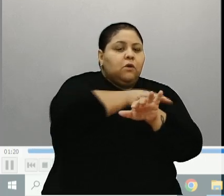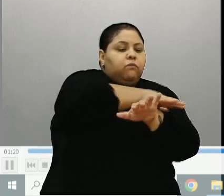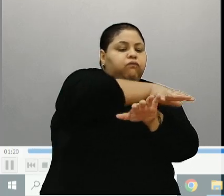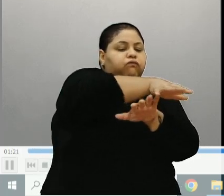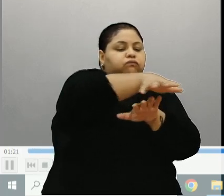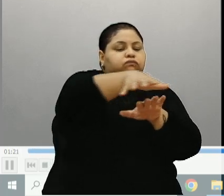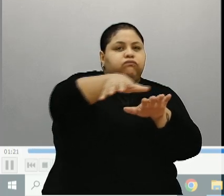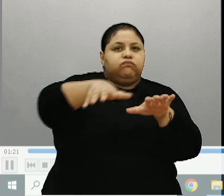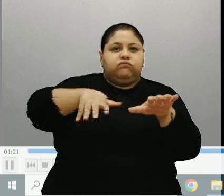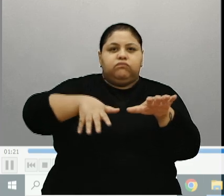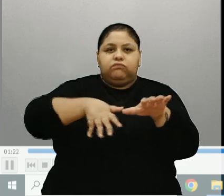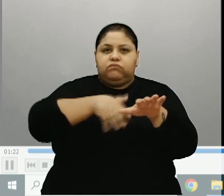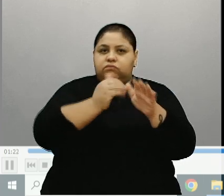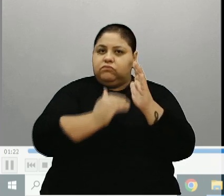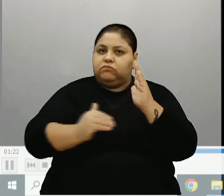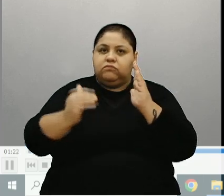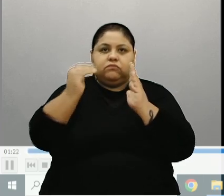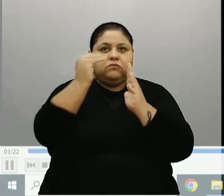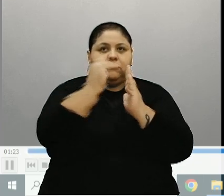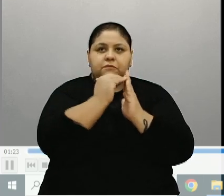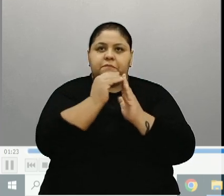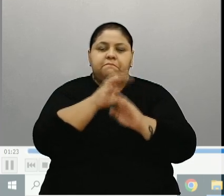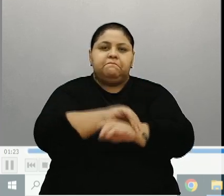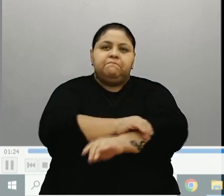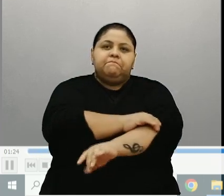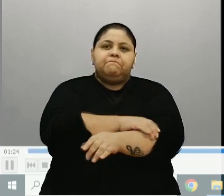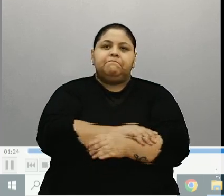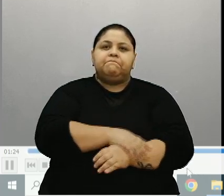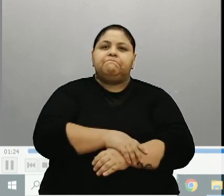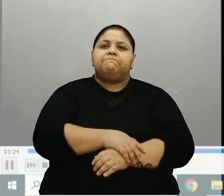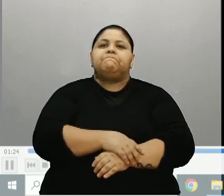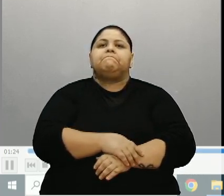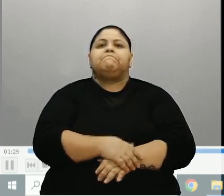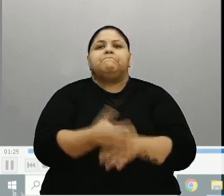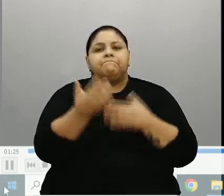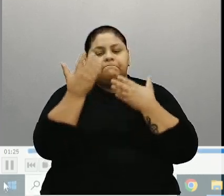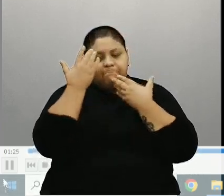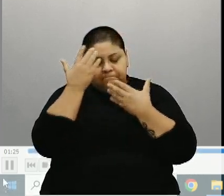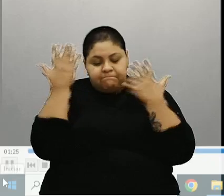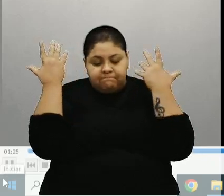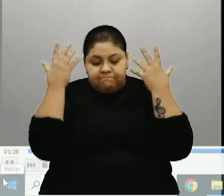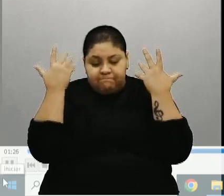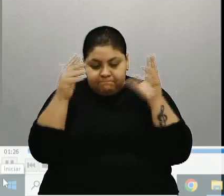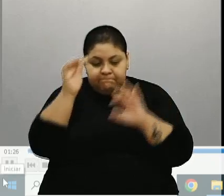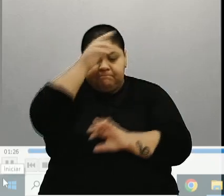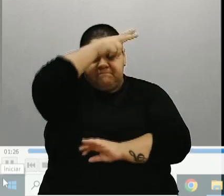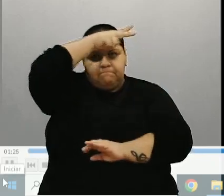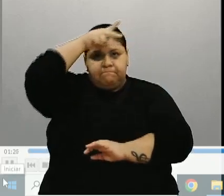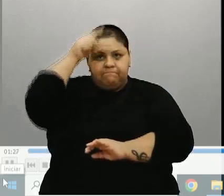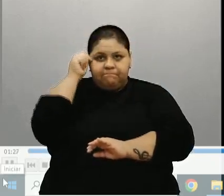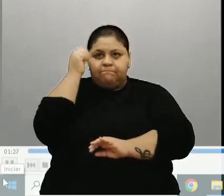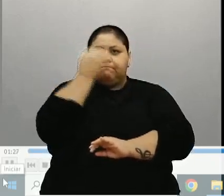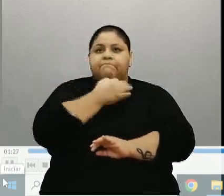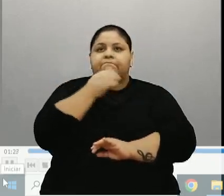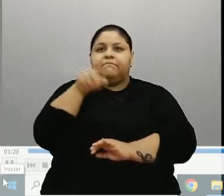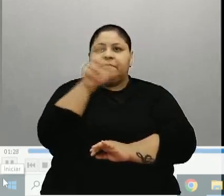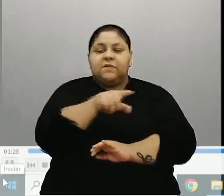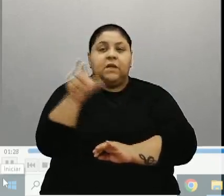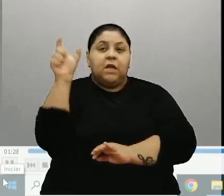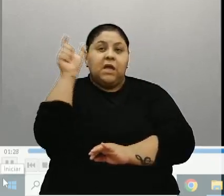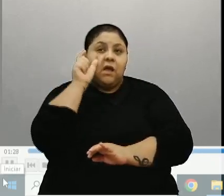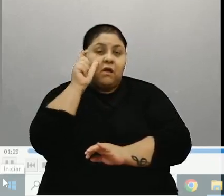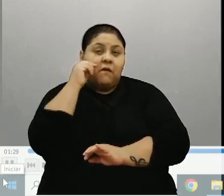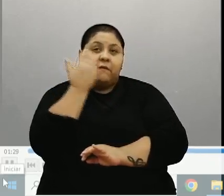o máximo possível em torno do município. Muito bom, parabéns, João, parabéns, Prefeitura de Caxias do Sul. E a gente vê aqui,